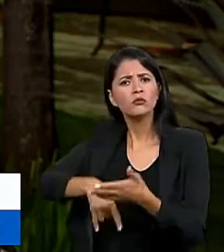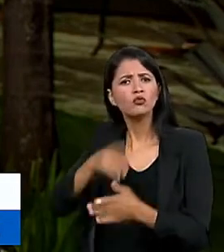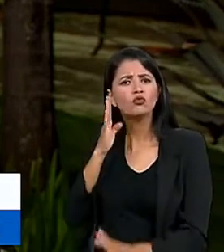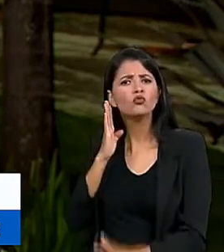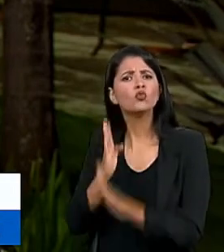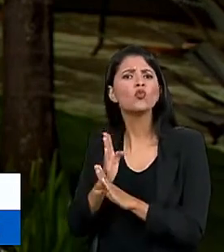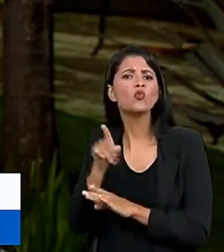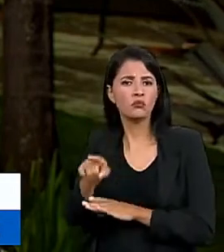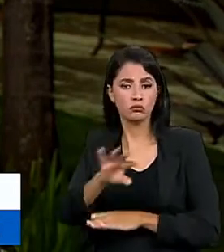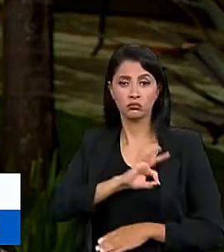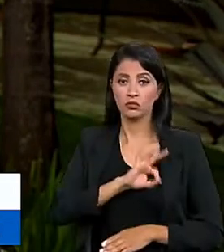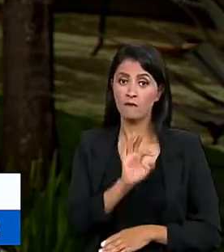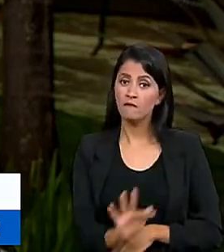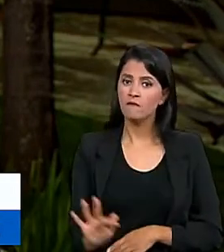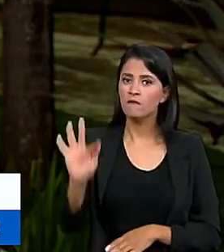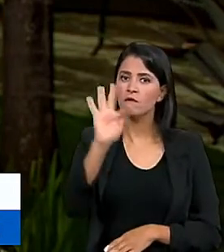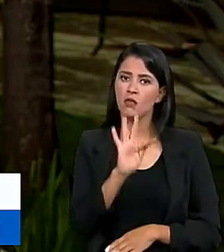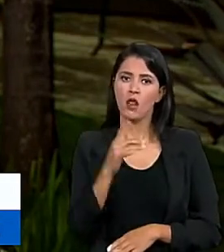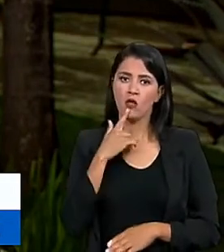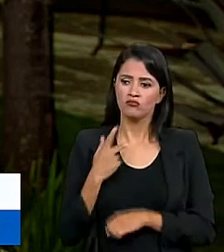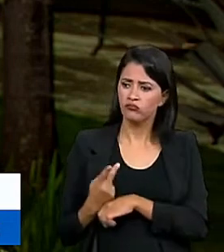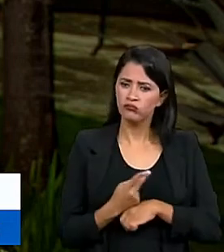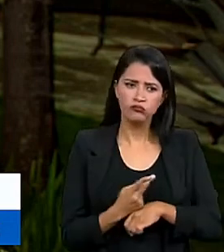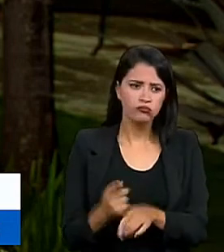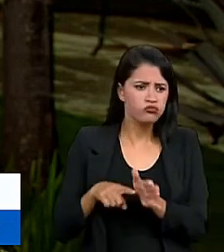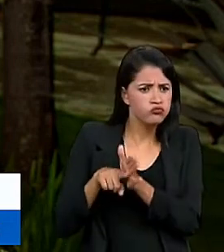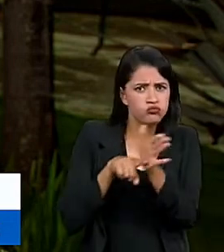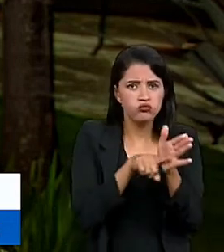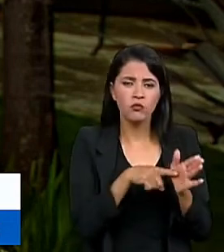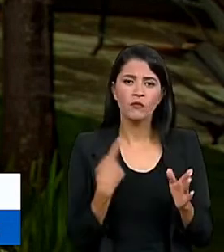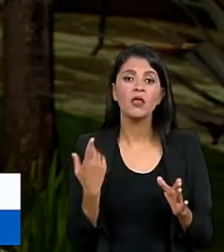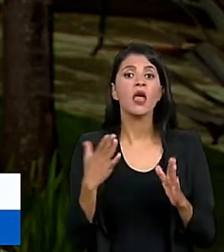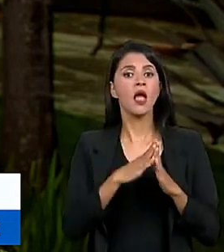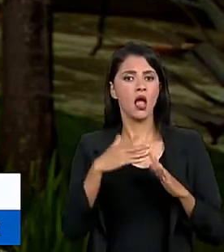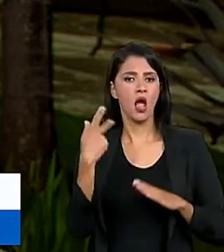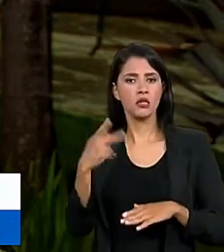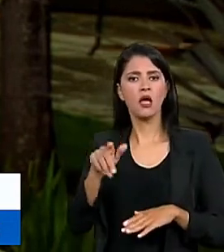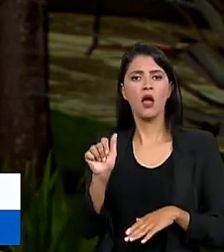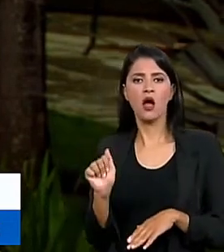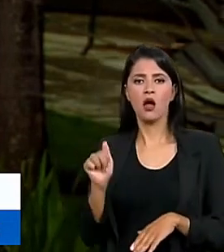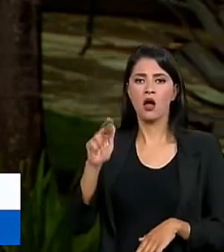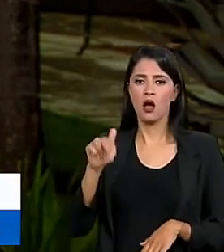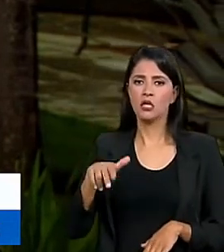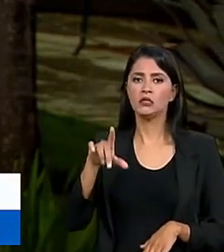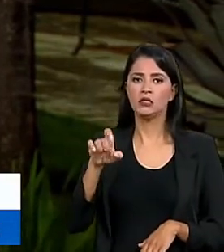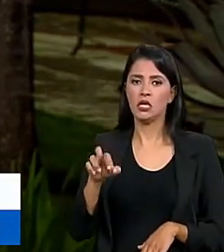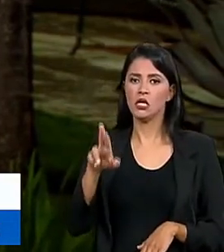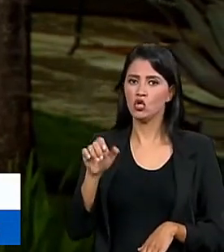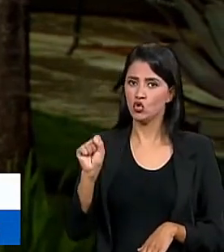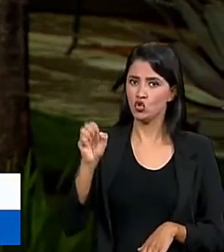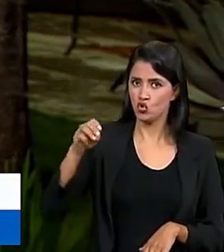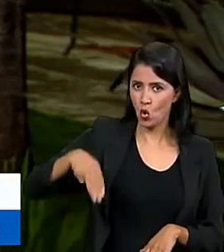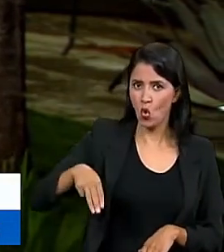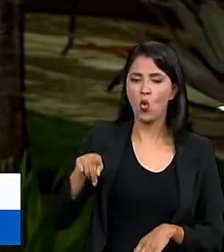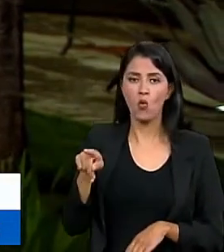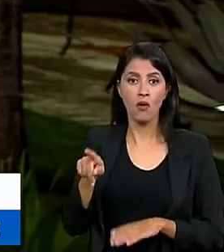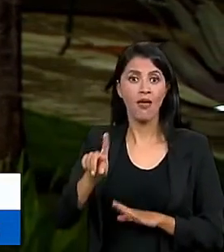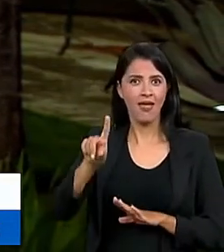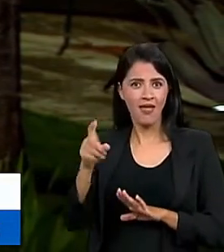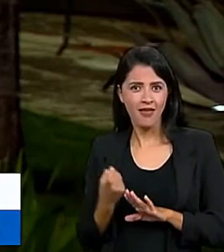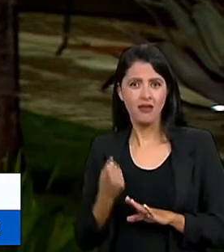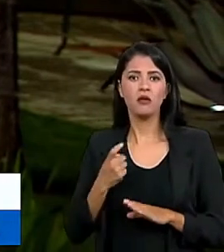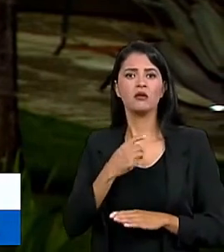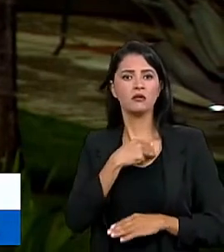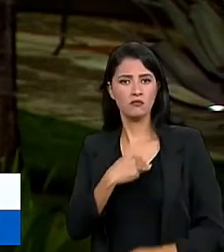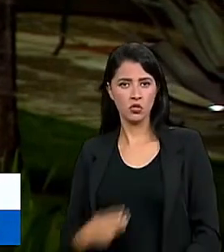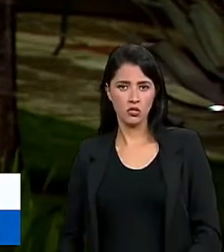encontrado pela Polícia Federal em uma ação de busca e apreensão na casa de Anderson Torres, que era ministro da Justiça do